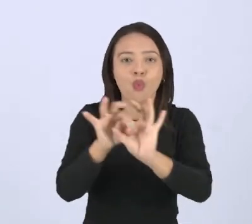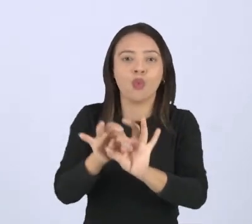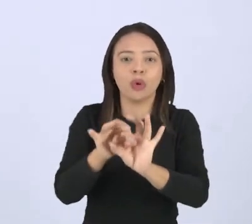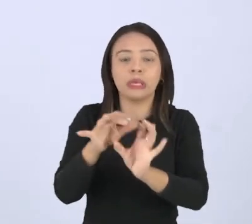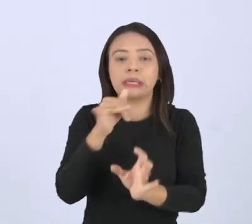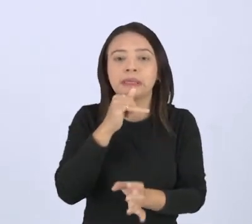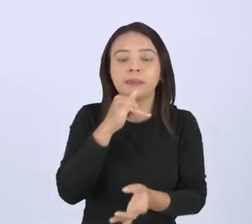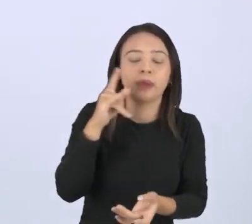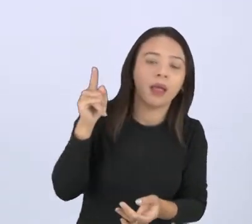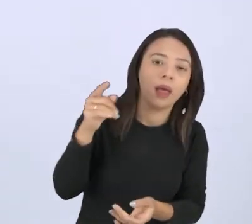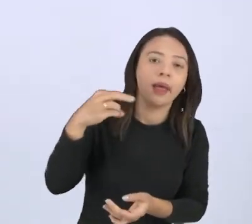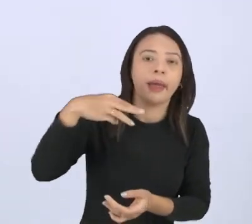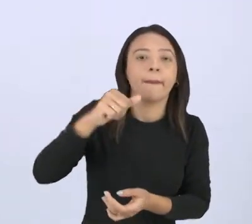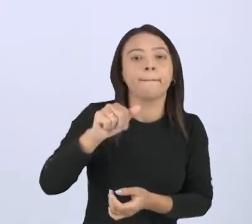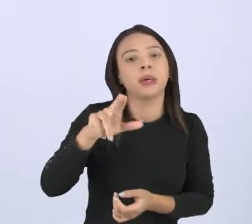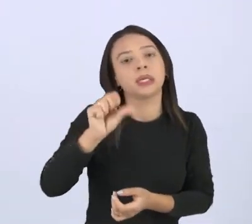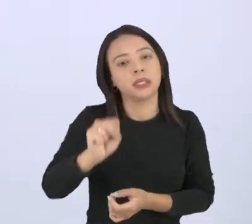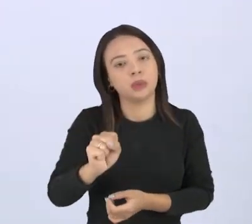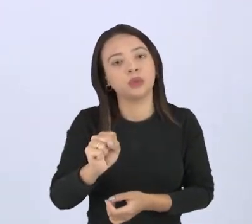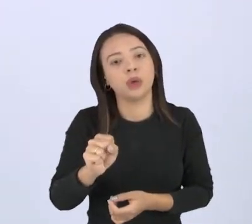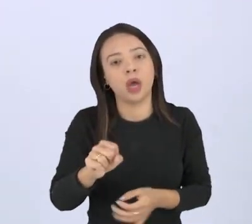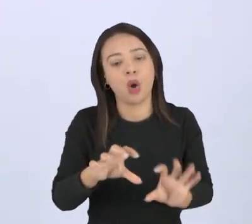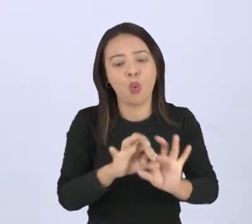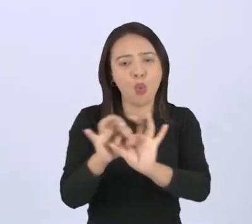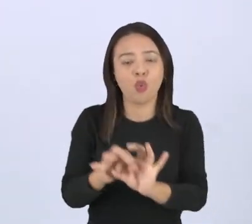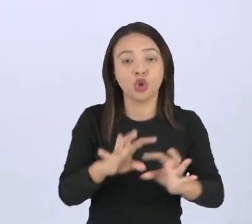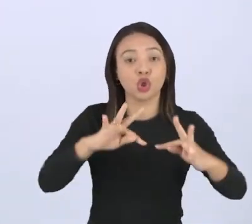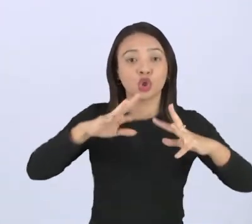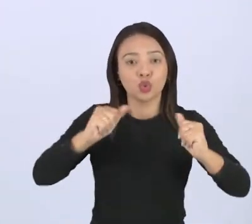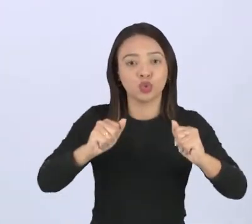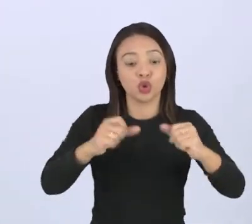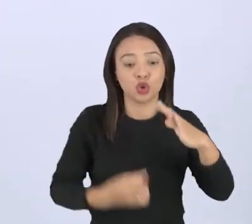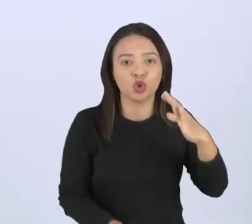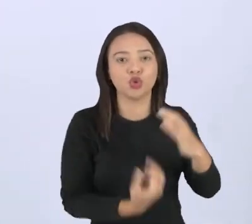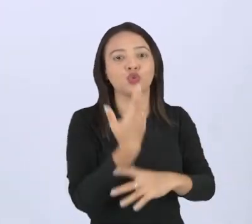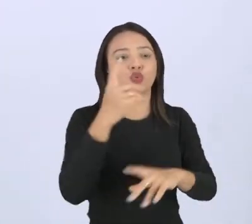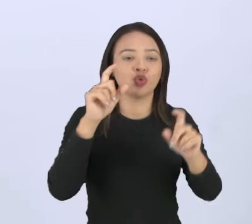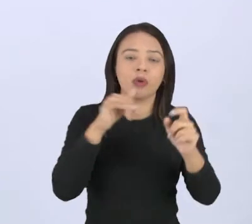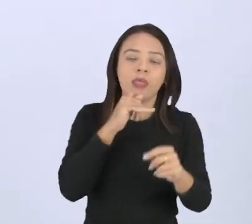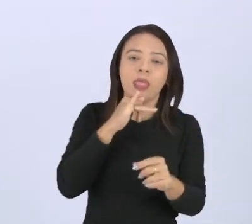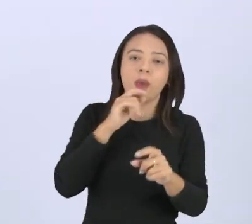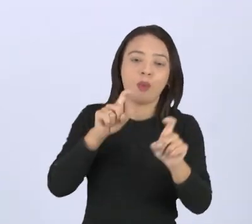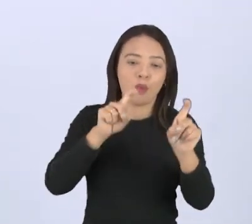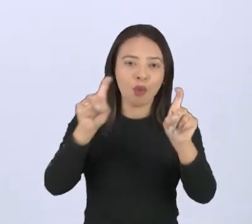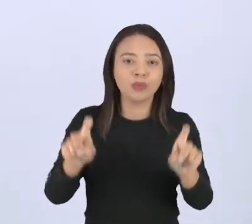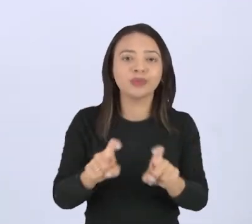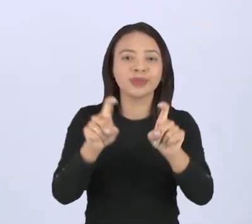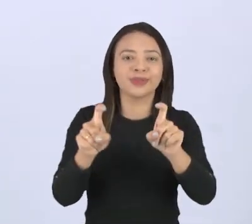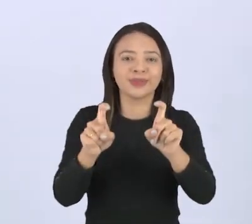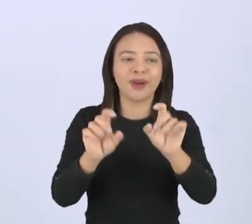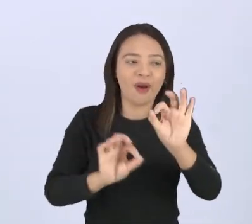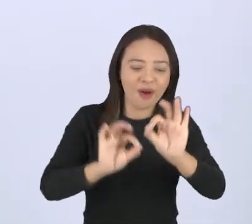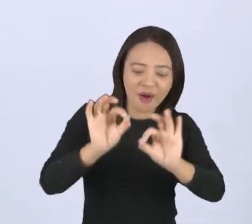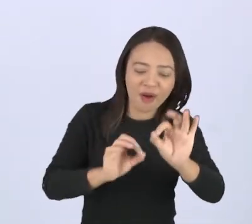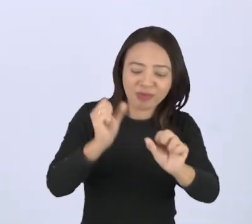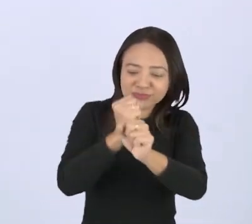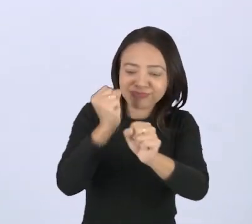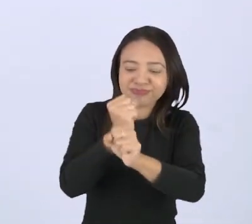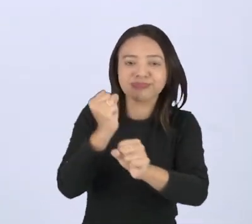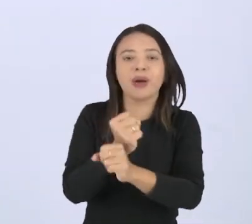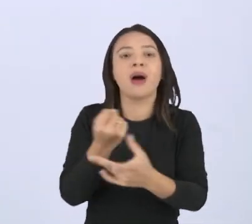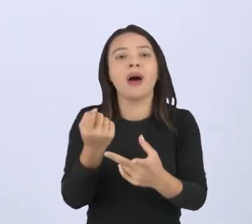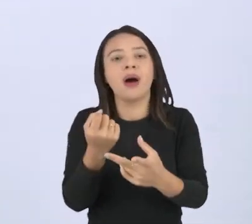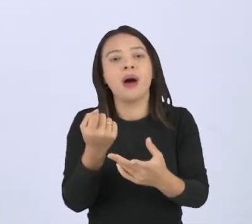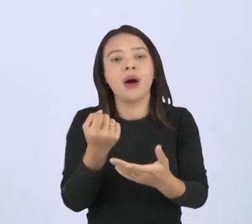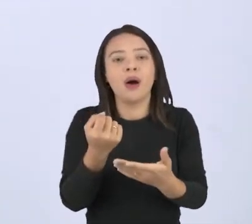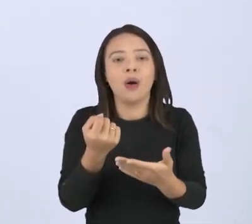exemplo, você fazer a junção de todos esses componentes e então fabricar um computador, ou, em outras palavras, montar um computador, um tablet,